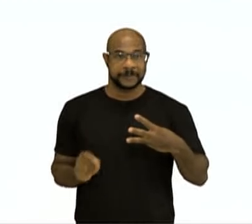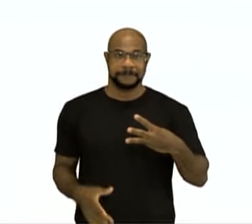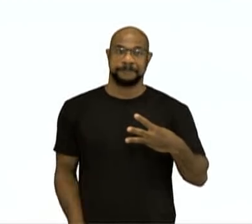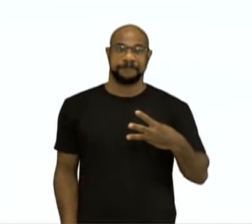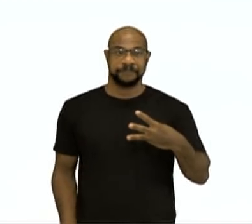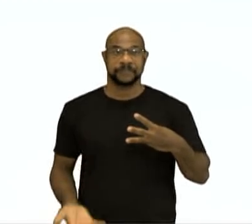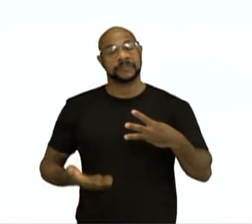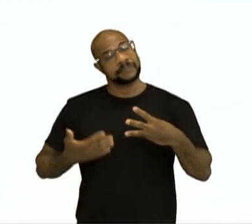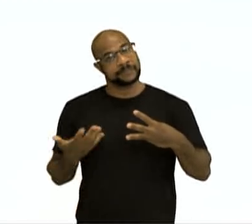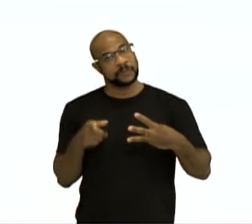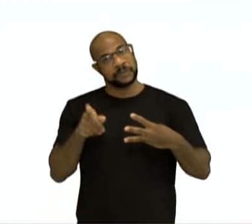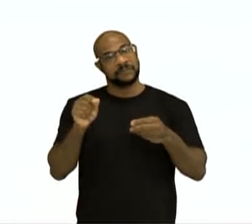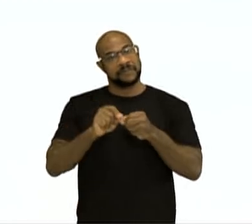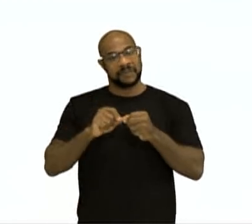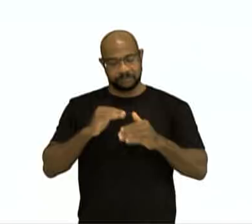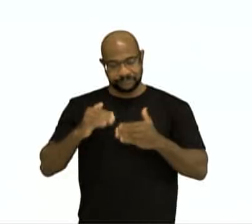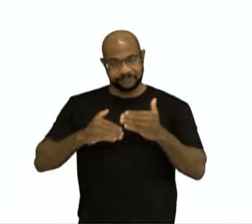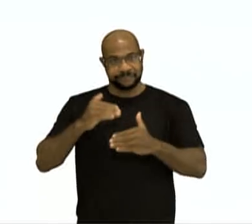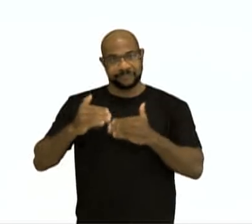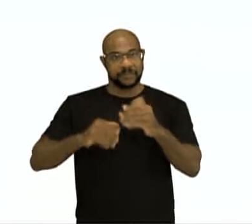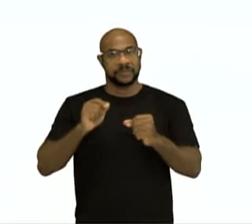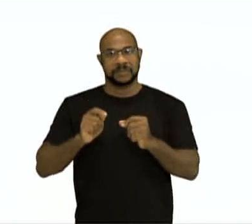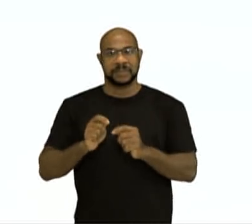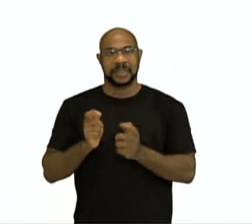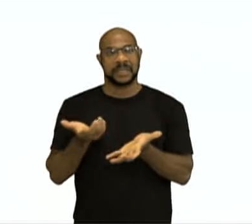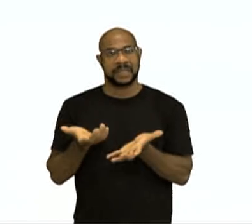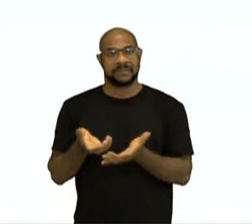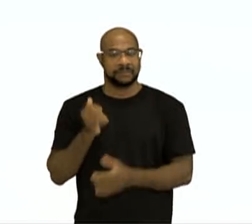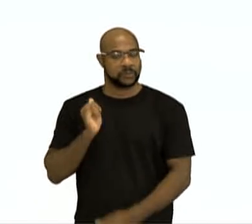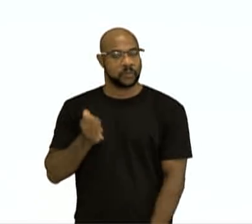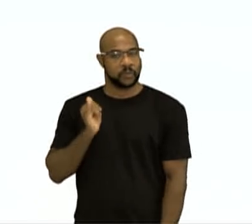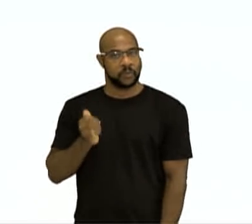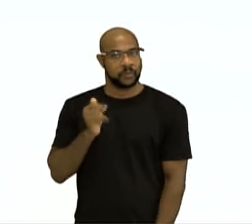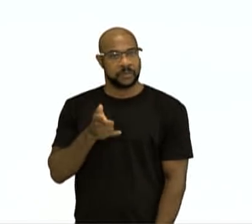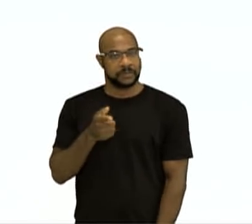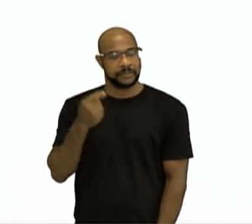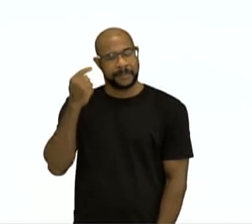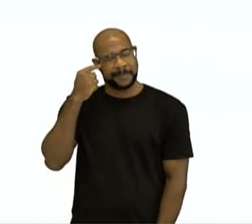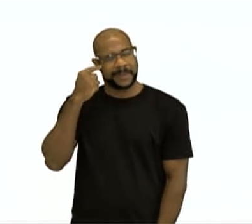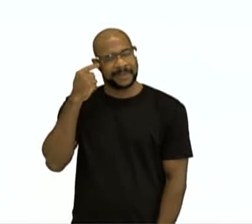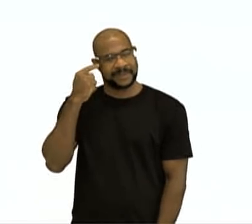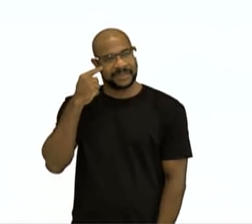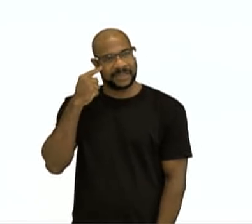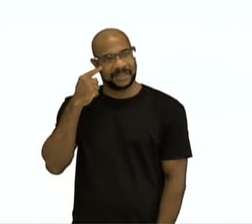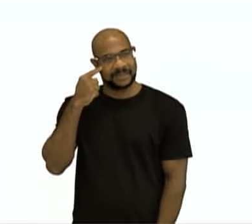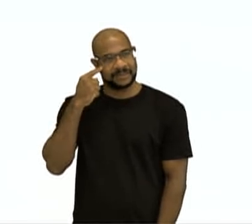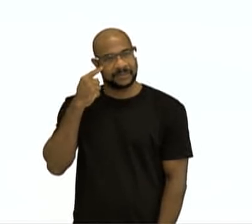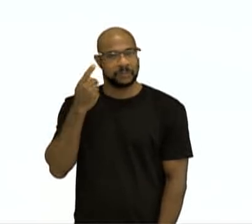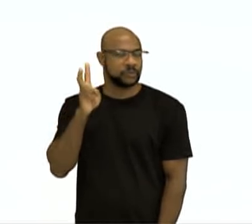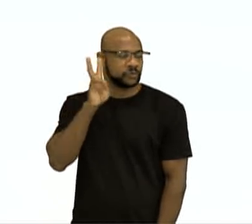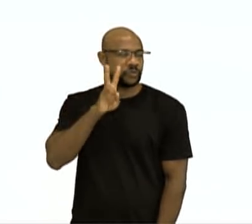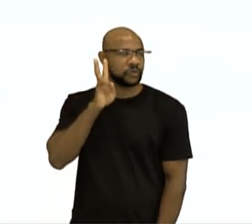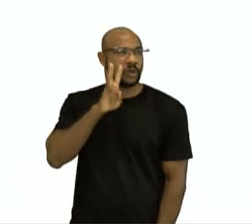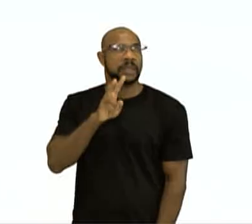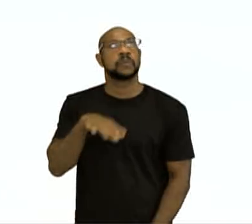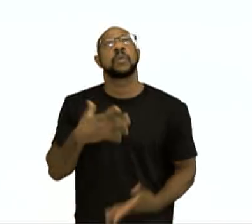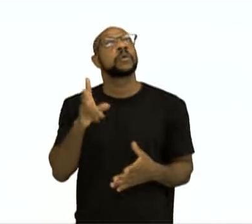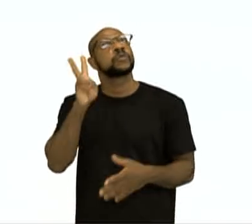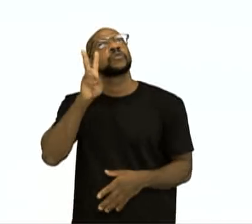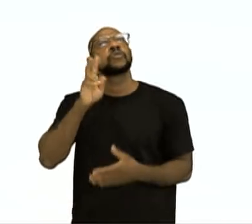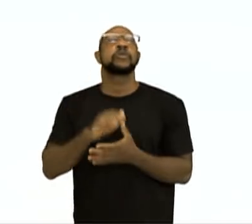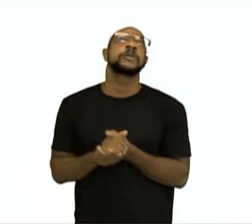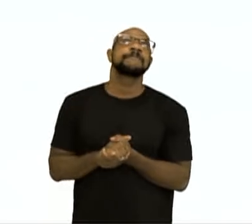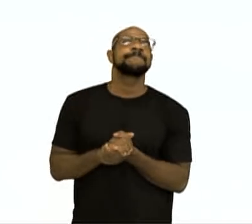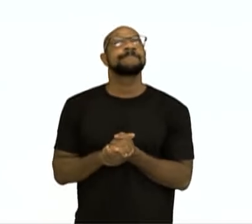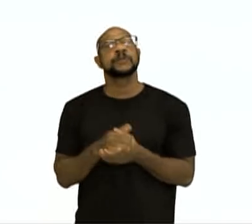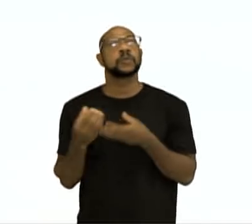você vai desenvolver uma narrativa. Você vai pensar numa história, né, que ela vai